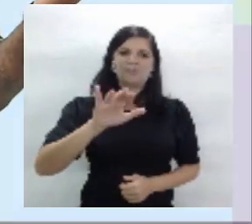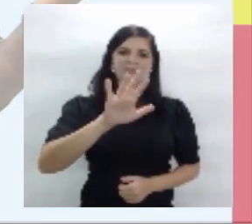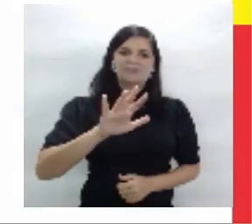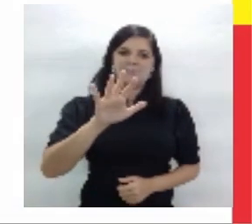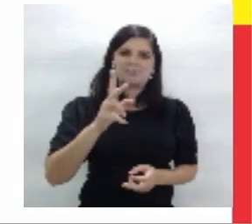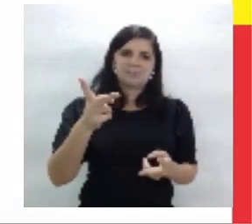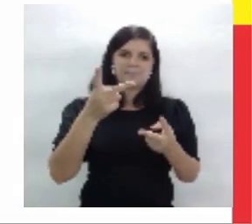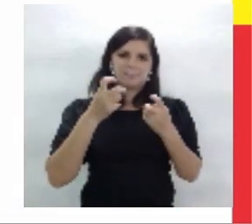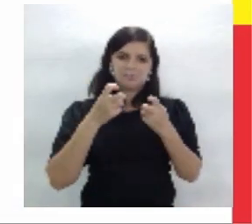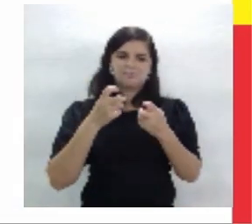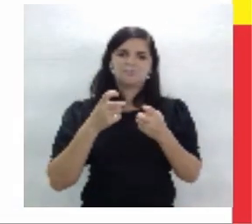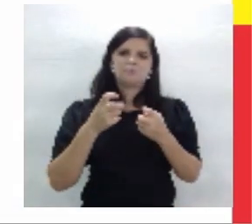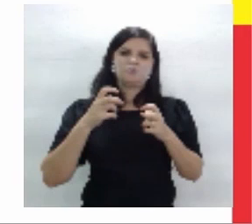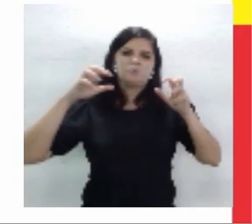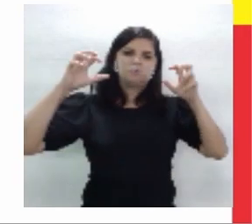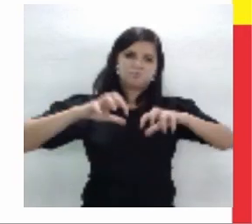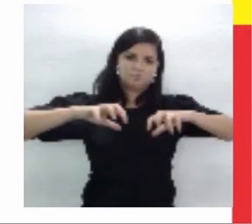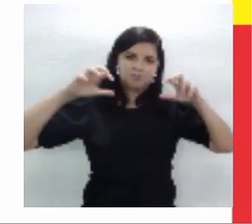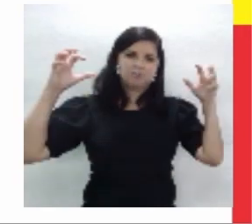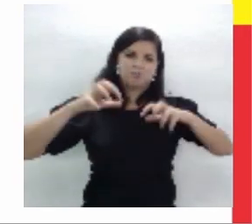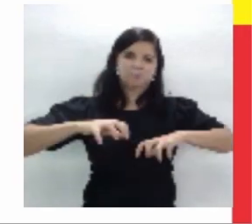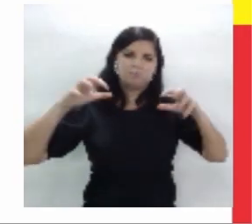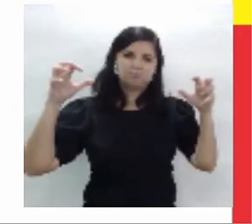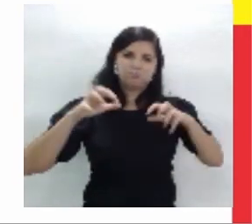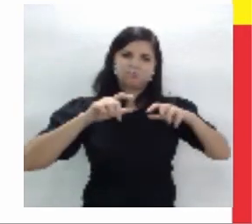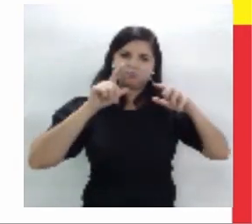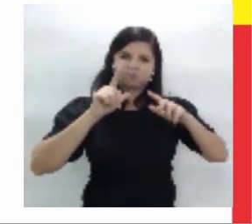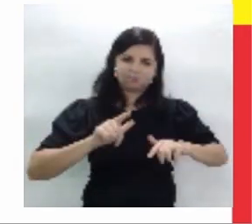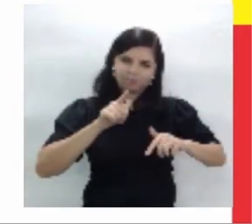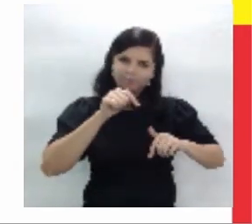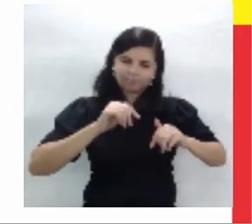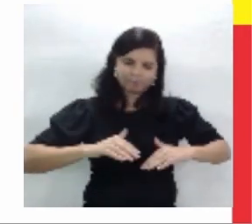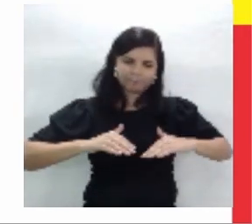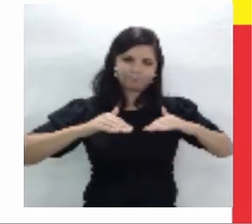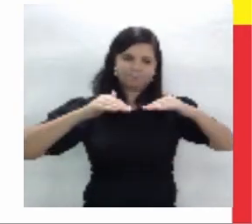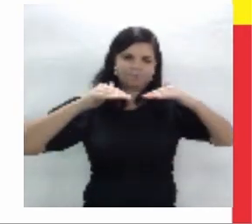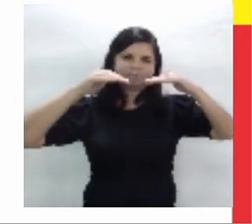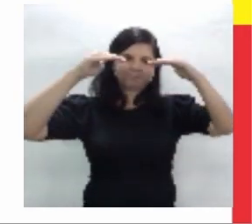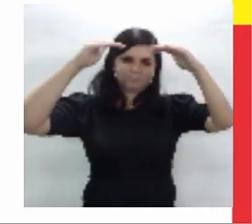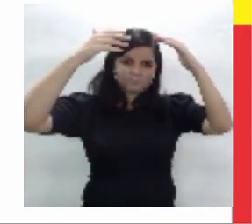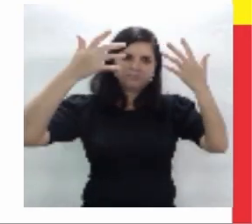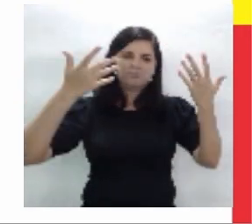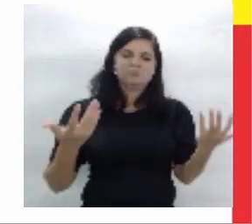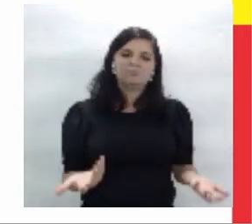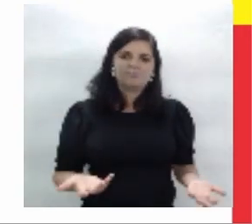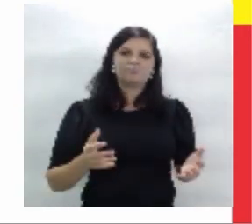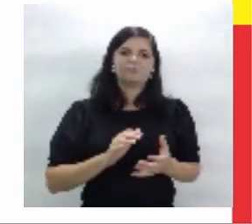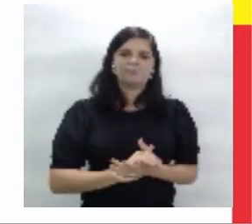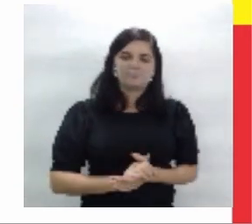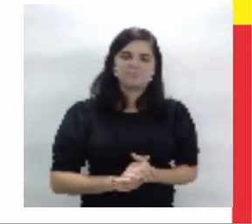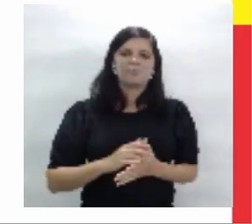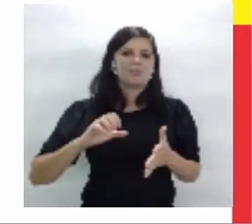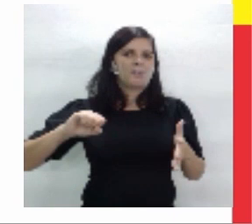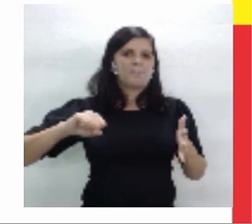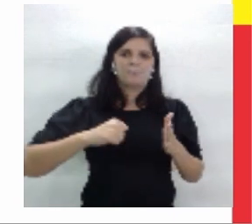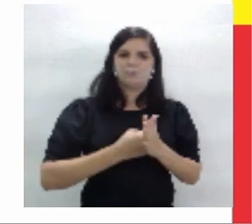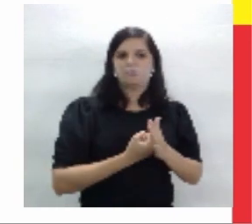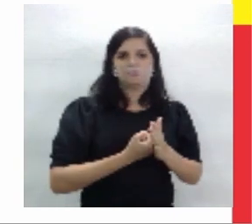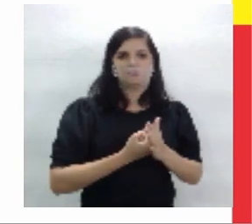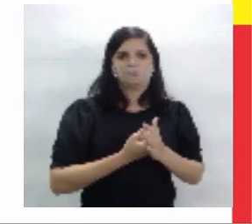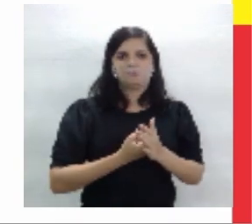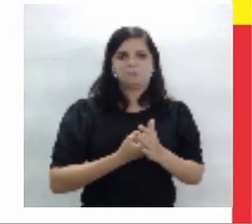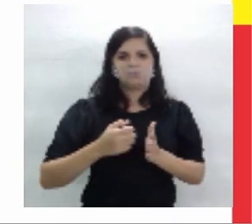observa agora é o regime das chuvas intenso. Quando acontece também o regime intenso de chuvas, há um entupimento dos